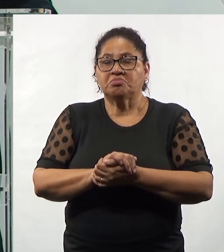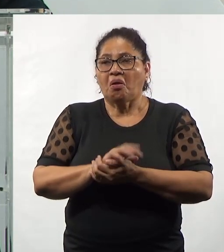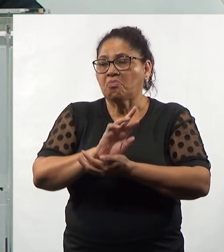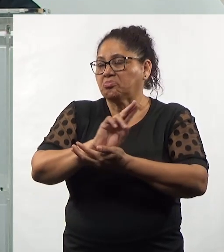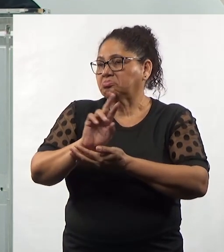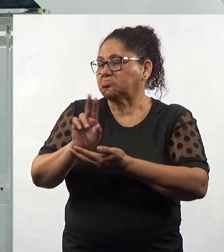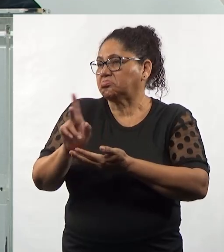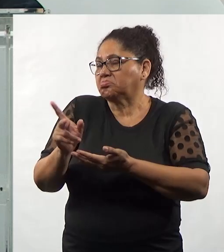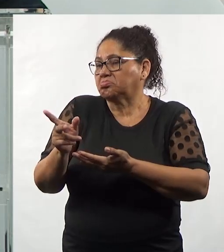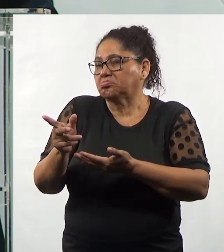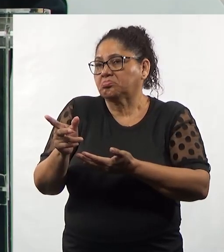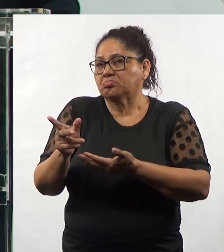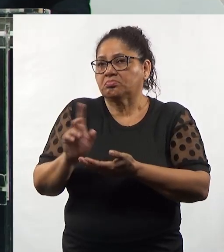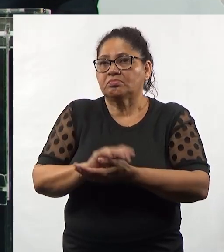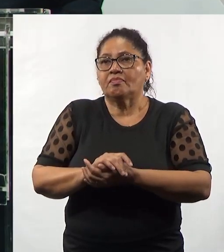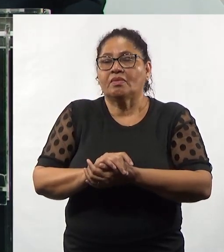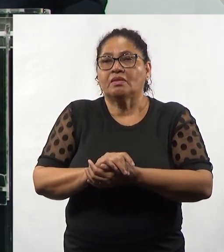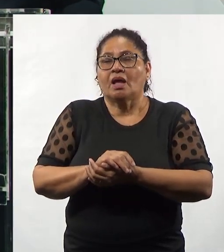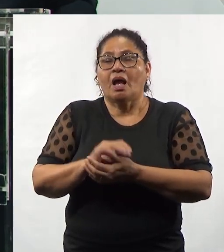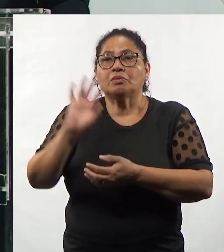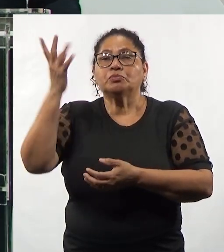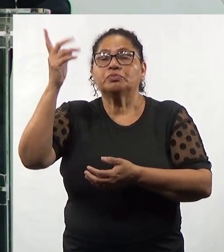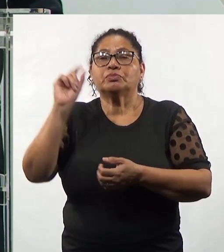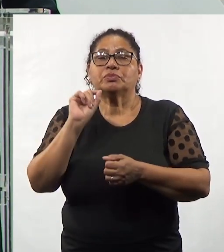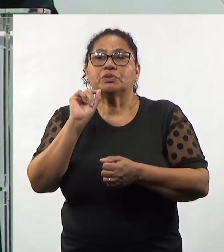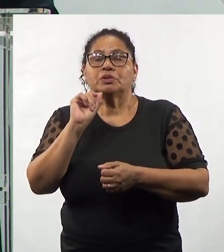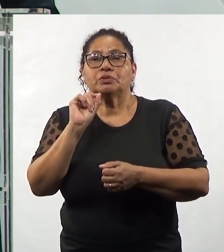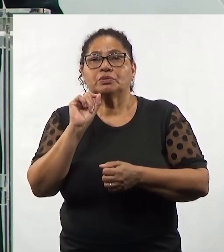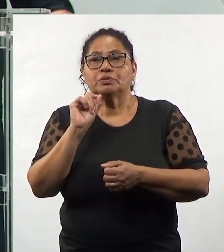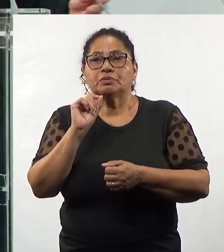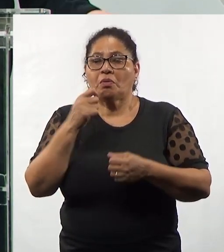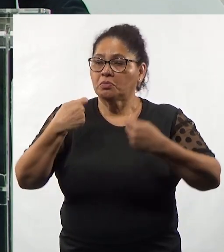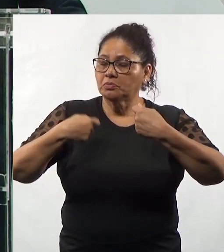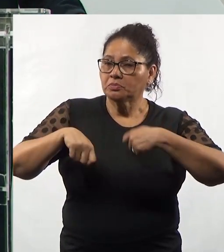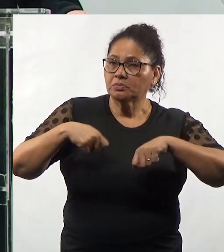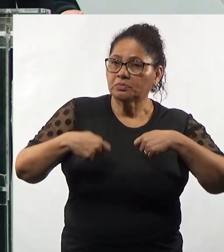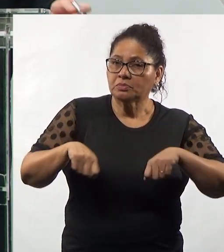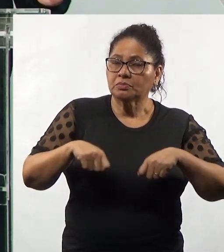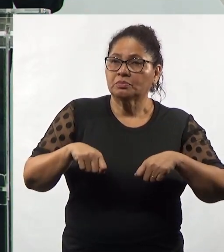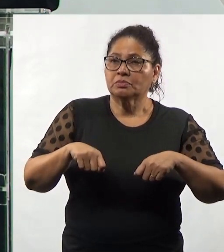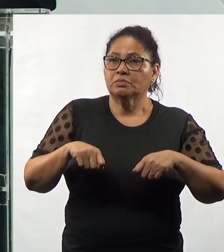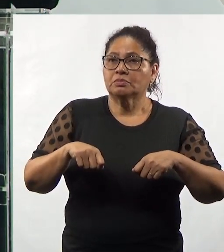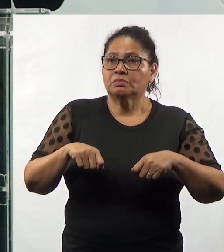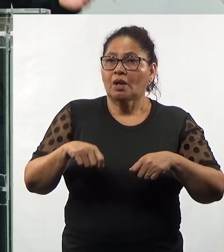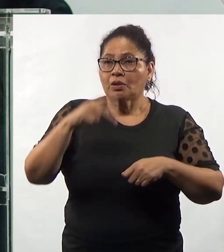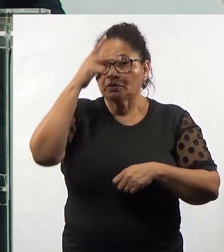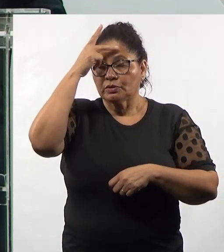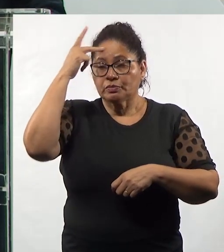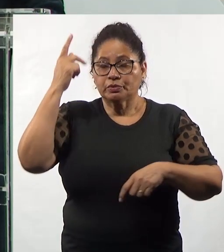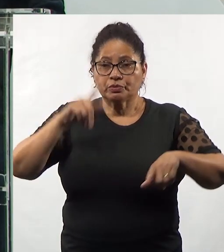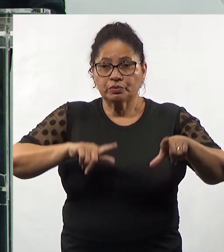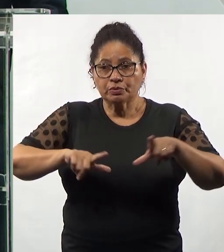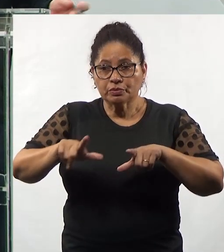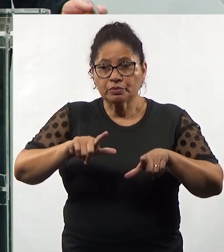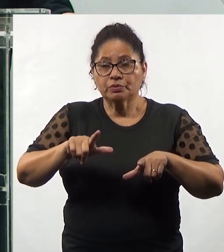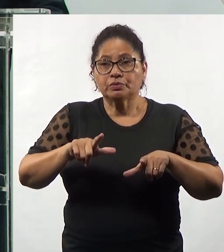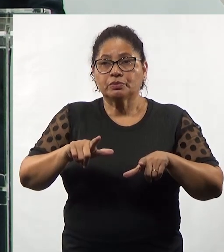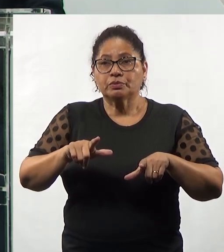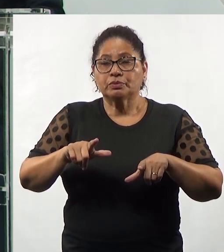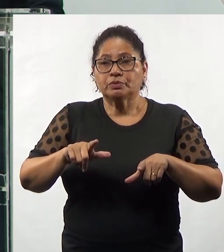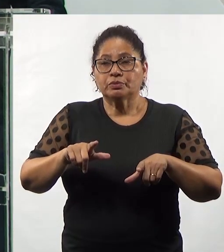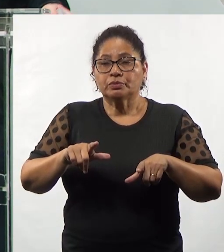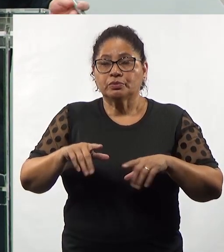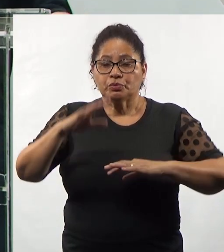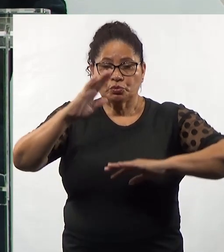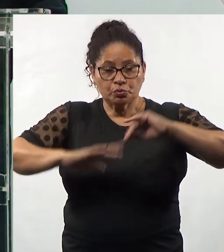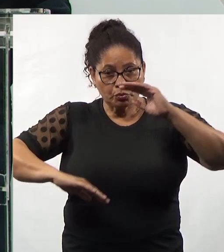vice-versa, não é? Ele está acontecendo em função, né, de uma necessidade das pessoas que trabalham, dos